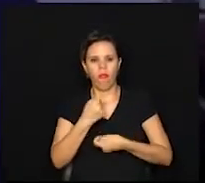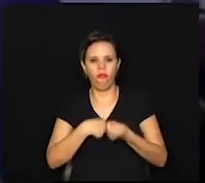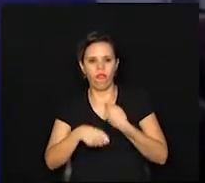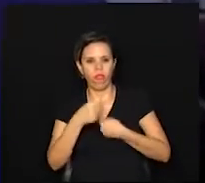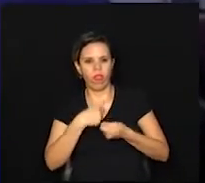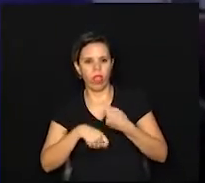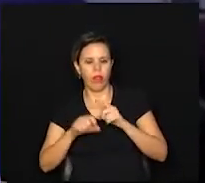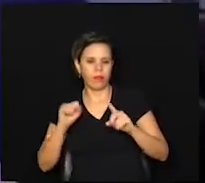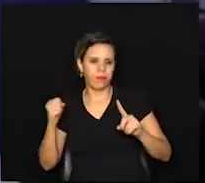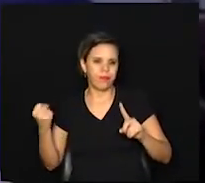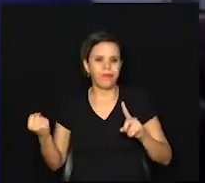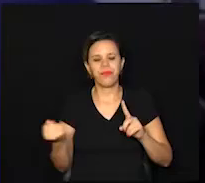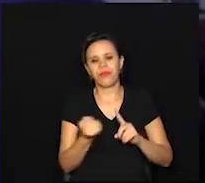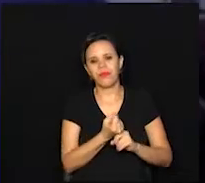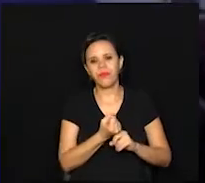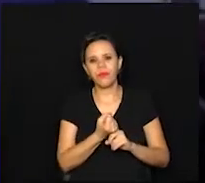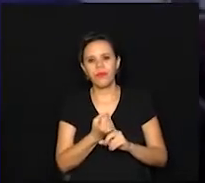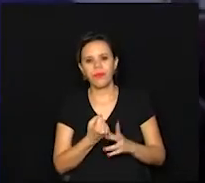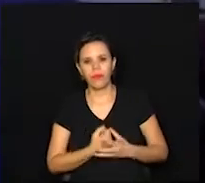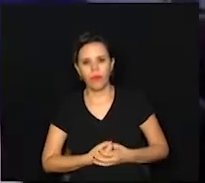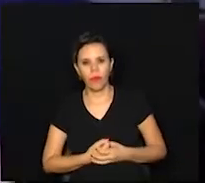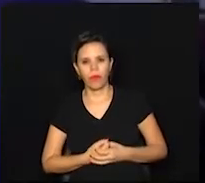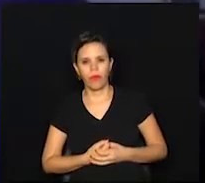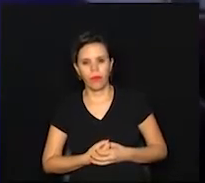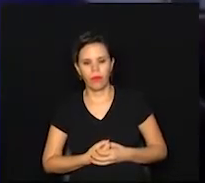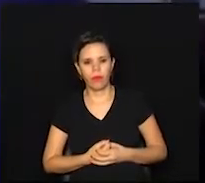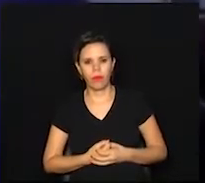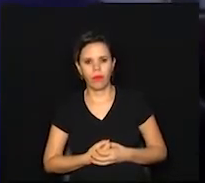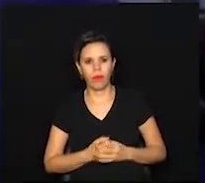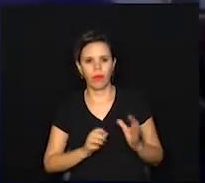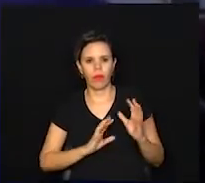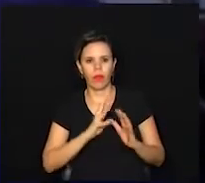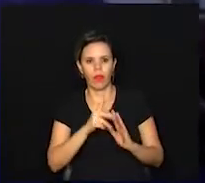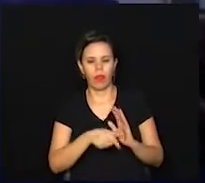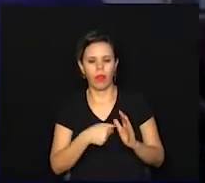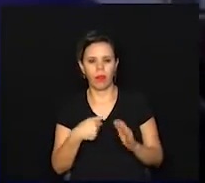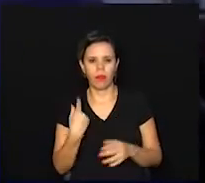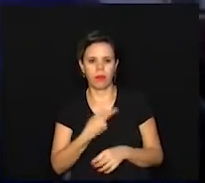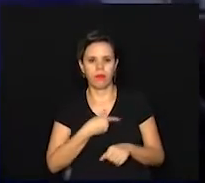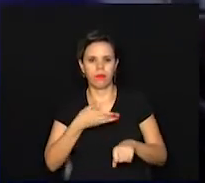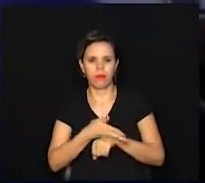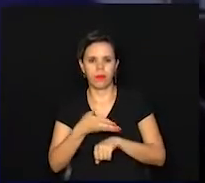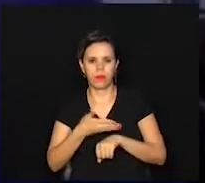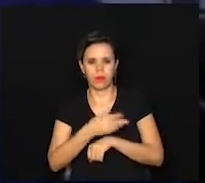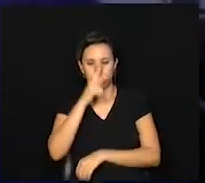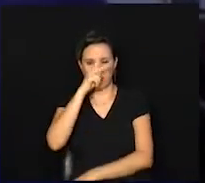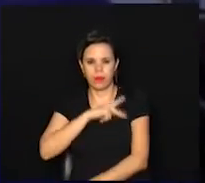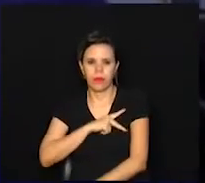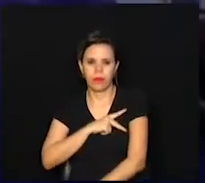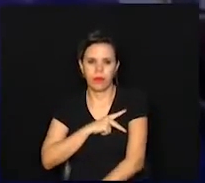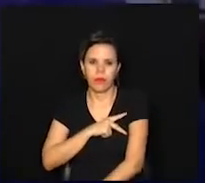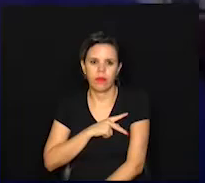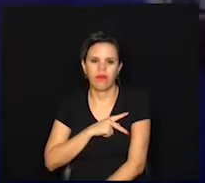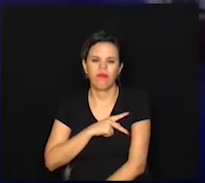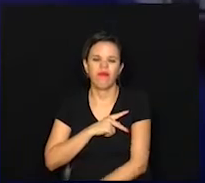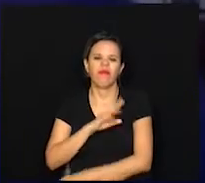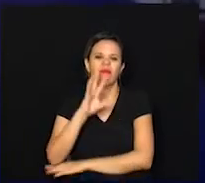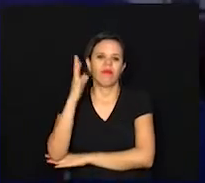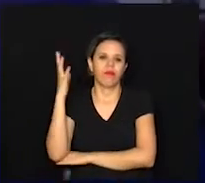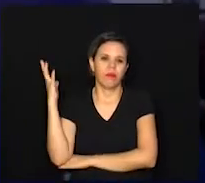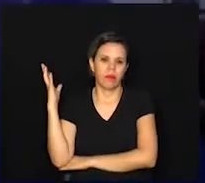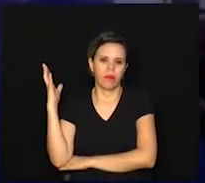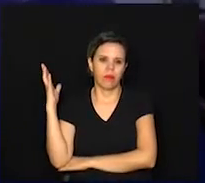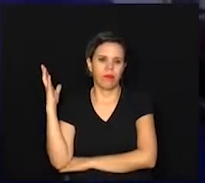econômico, social, sabe? A questão ambiental é parte de mim. Eu sou parte da natureza, eu sou parte da